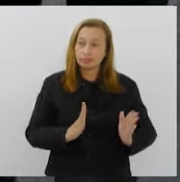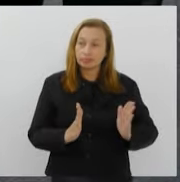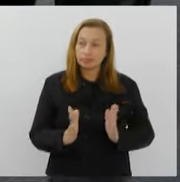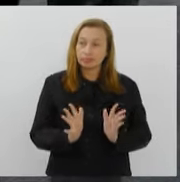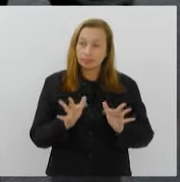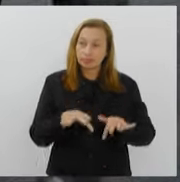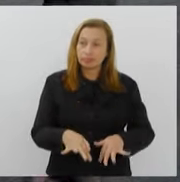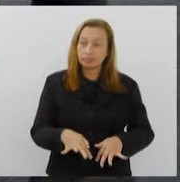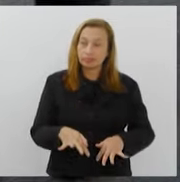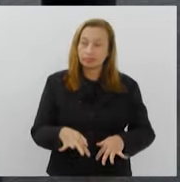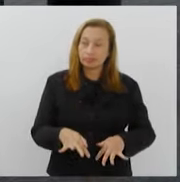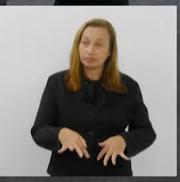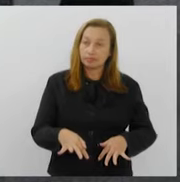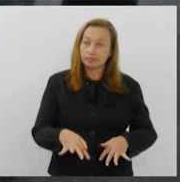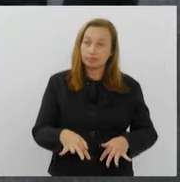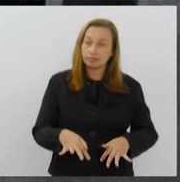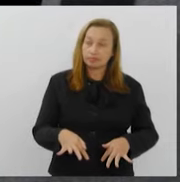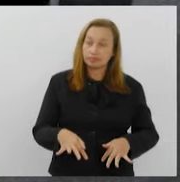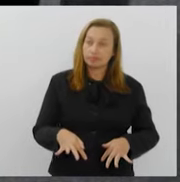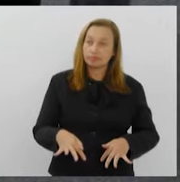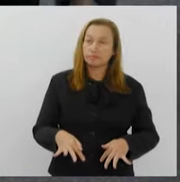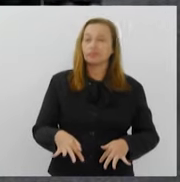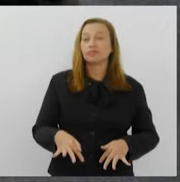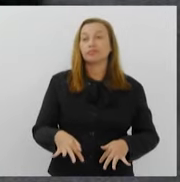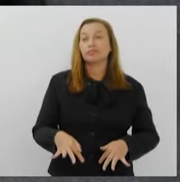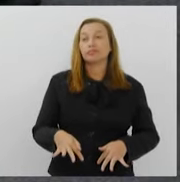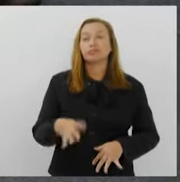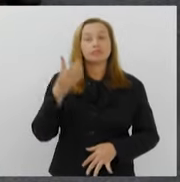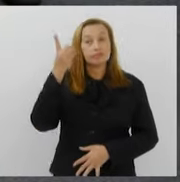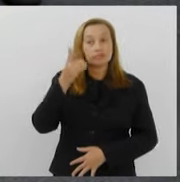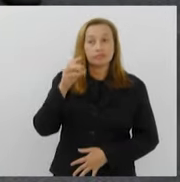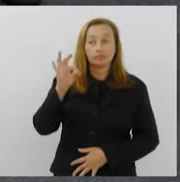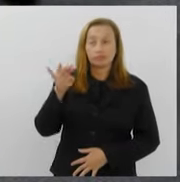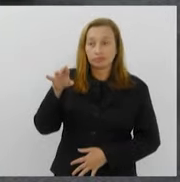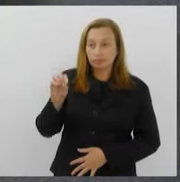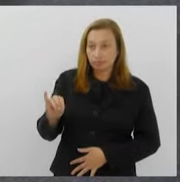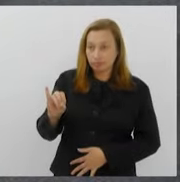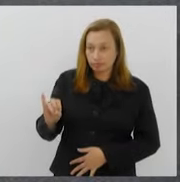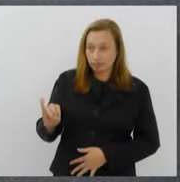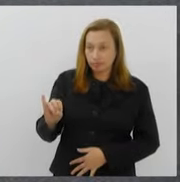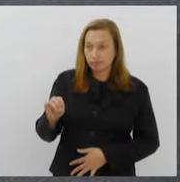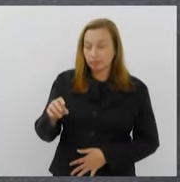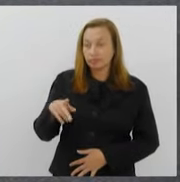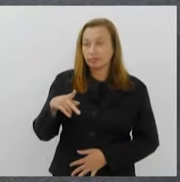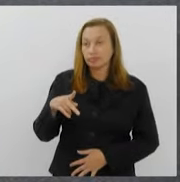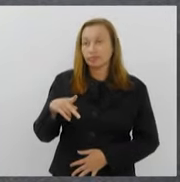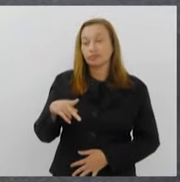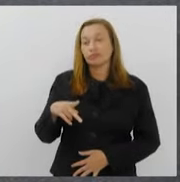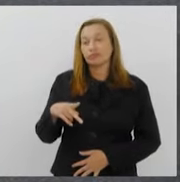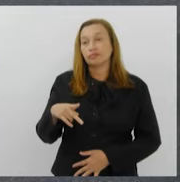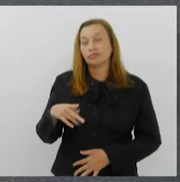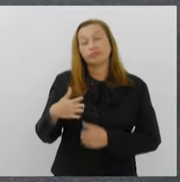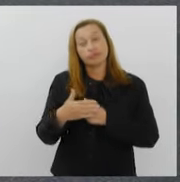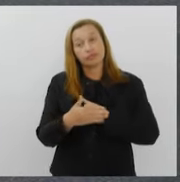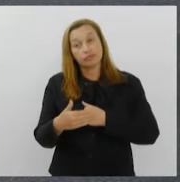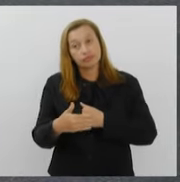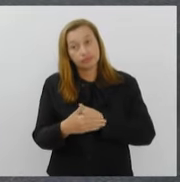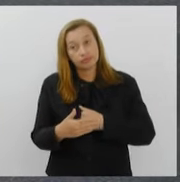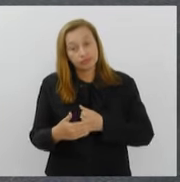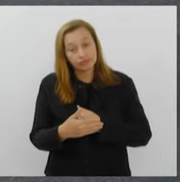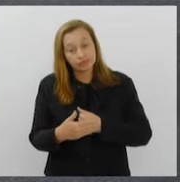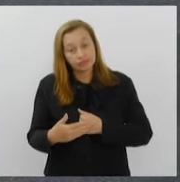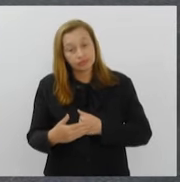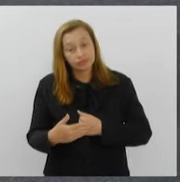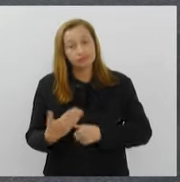fui aparteado pelo deputado Ottone Pai, que sempre, diria que até carinhoso no trato aqui